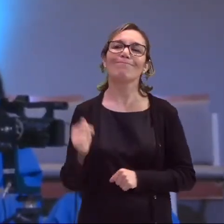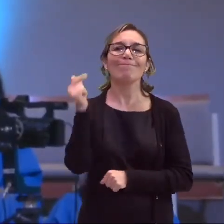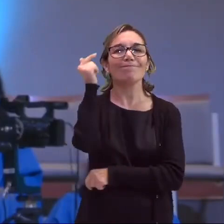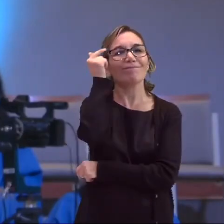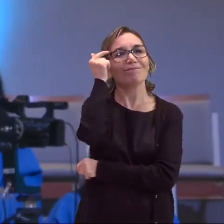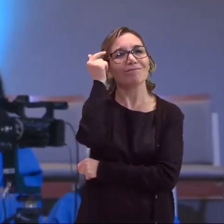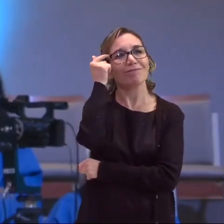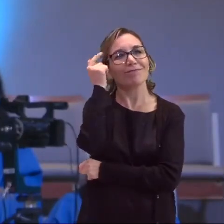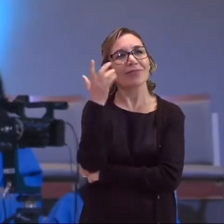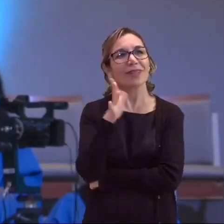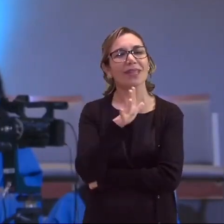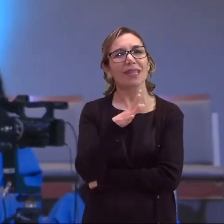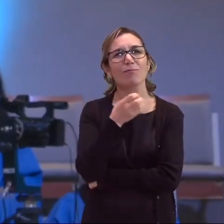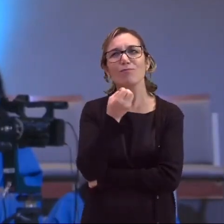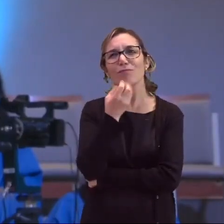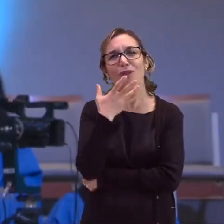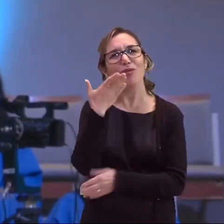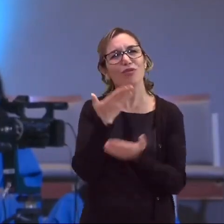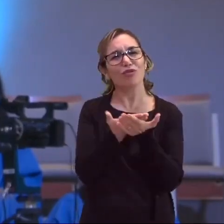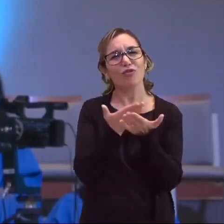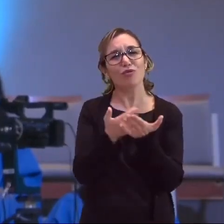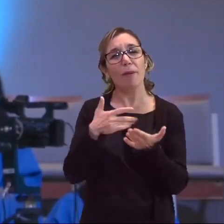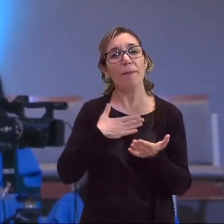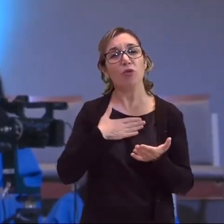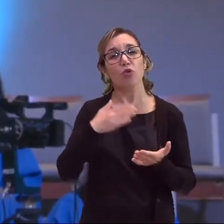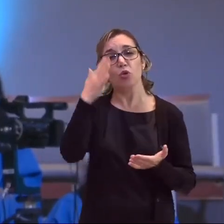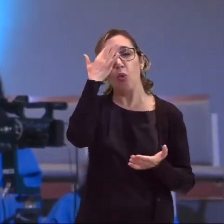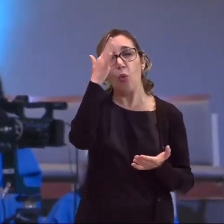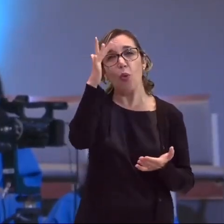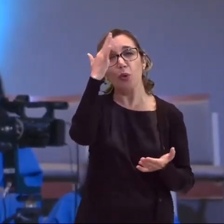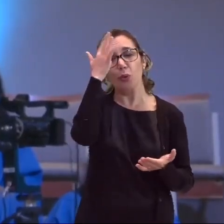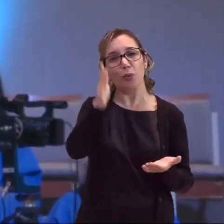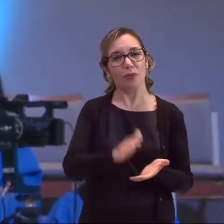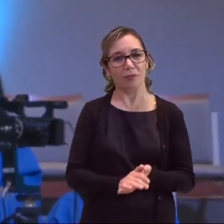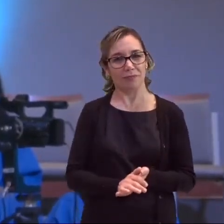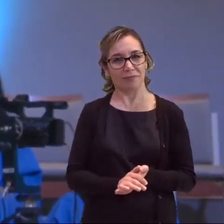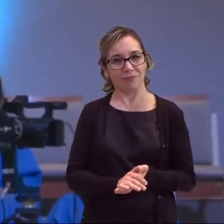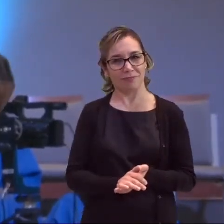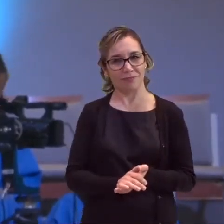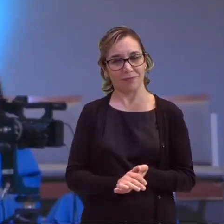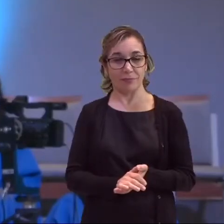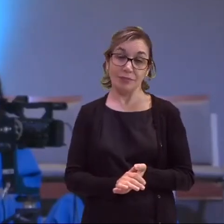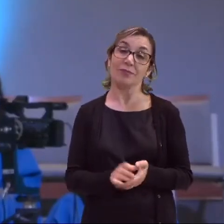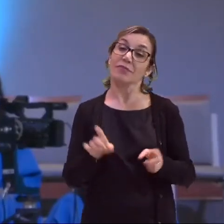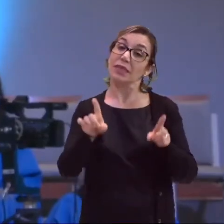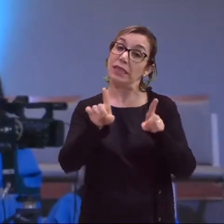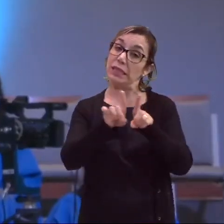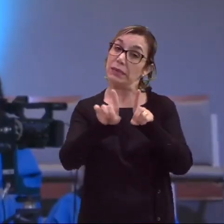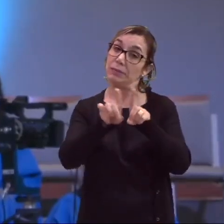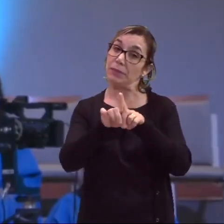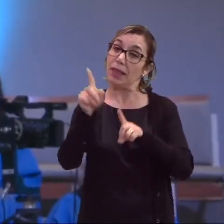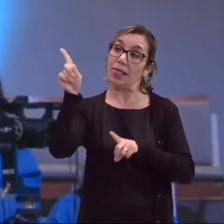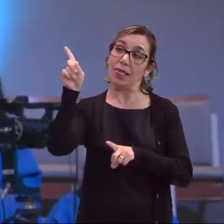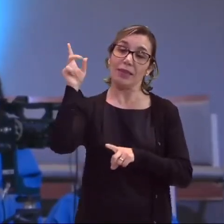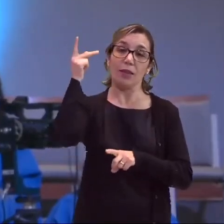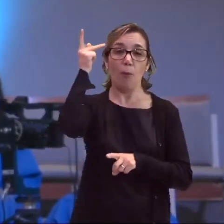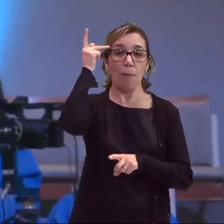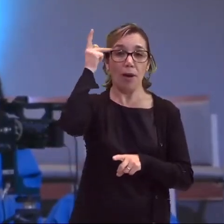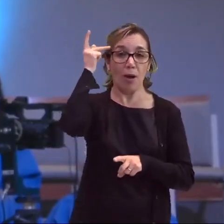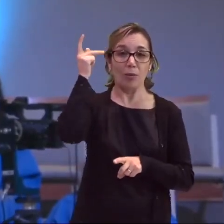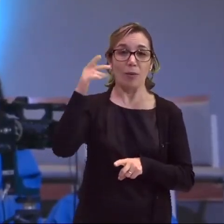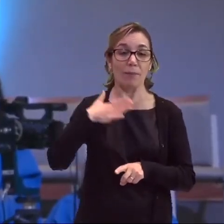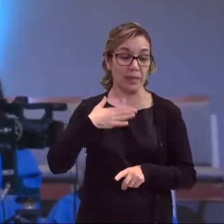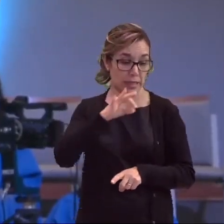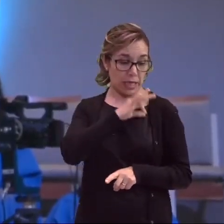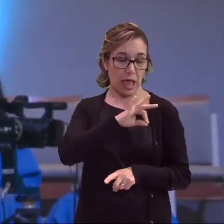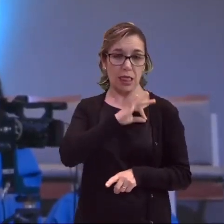eu ganhava mais em São Paulo que vem ganhar aqui é mas eu precisava saber o que Deus tinha